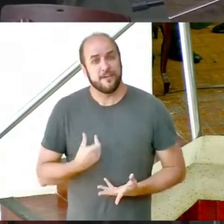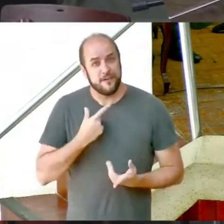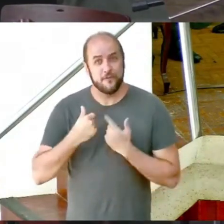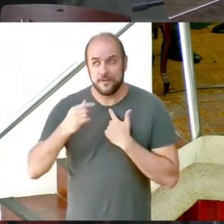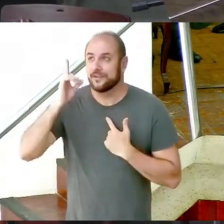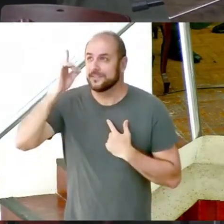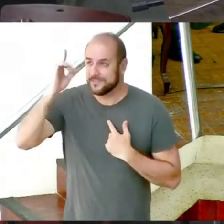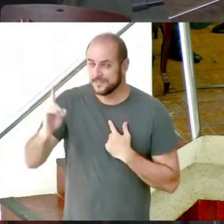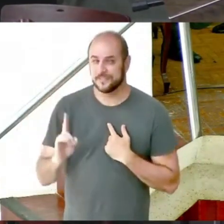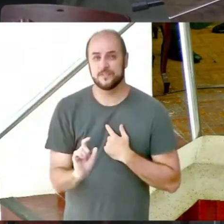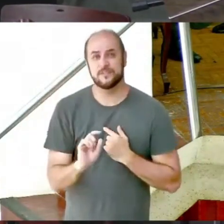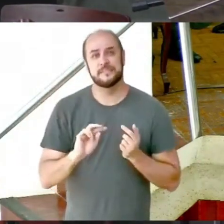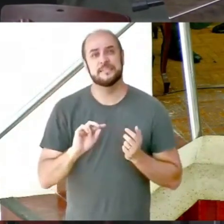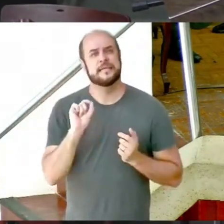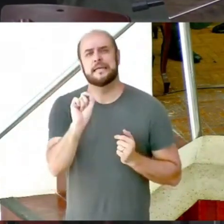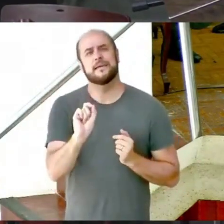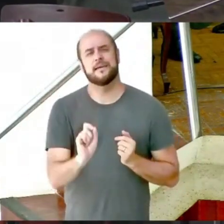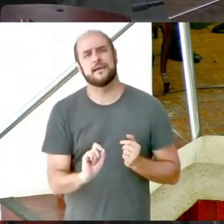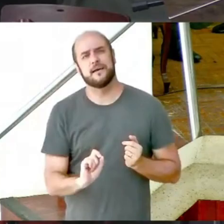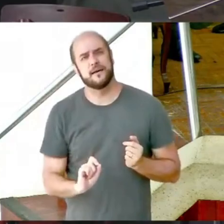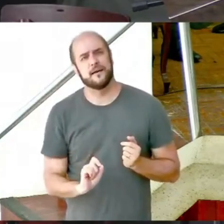se refere a absolutamente